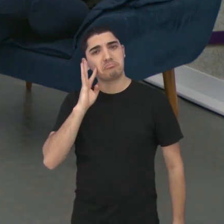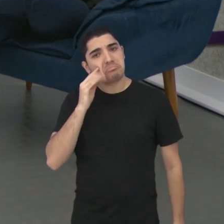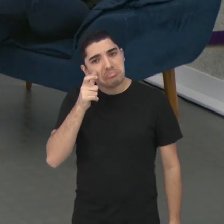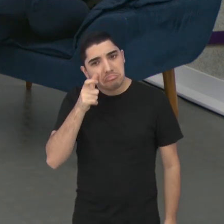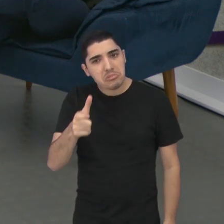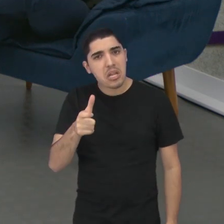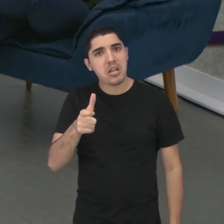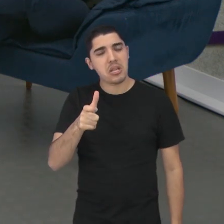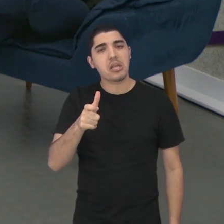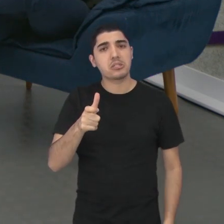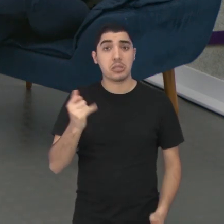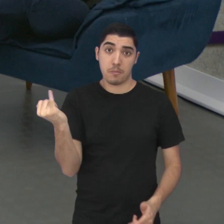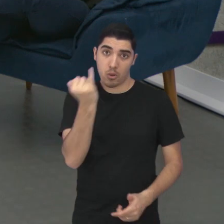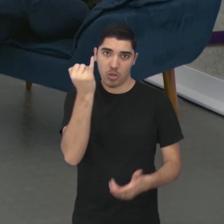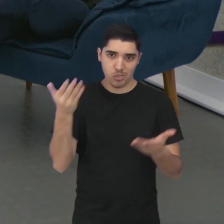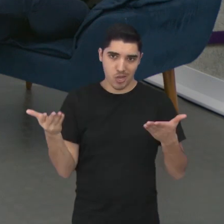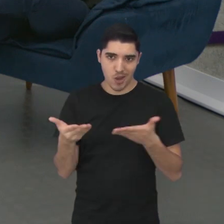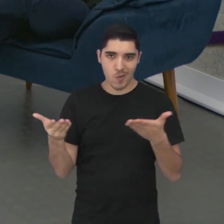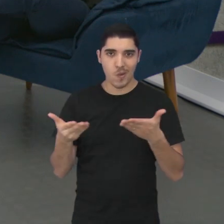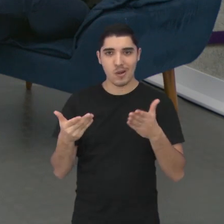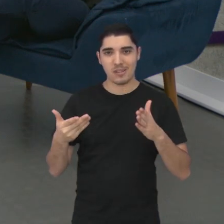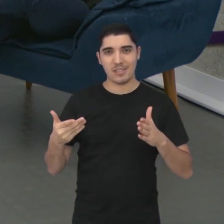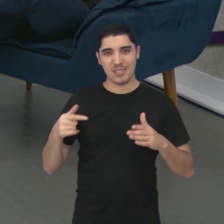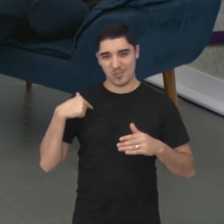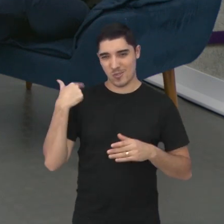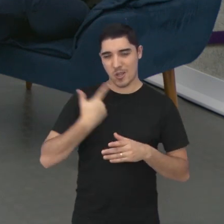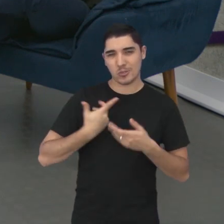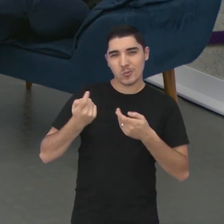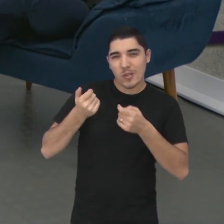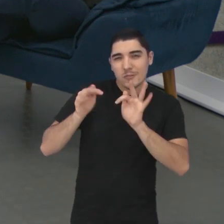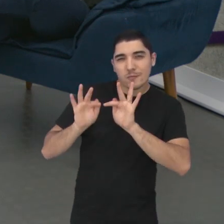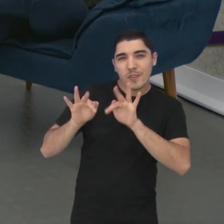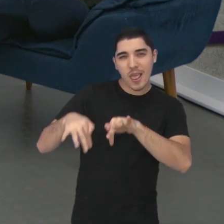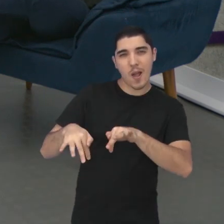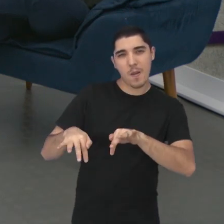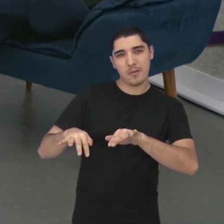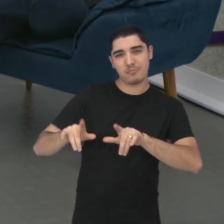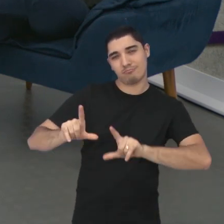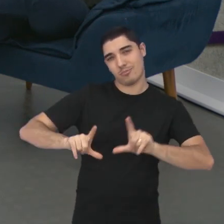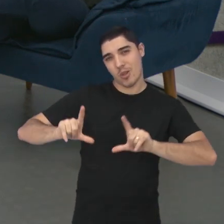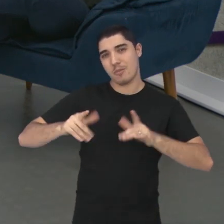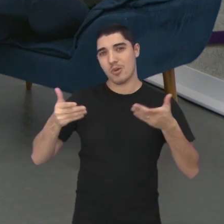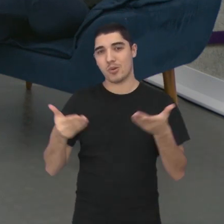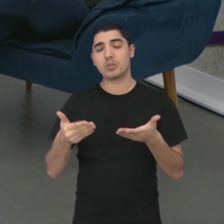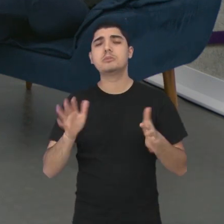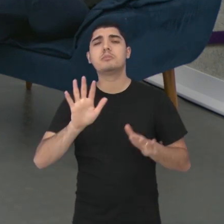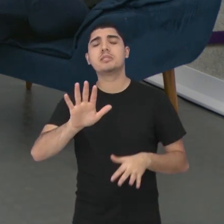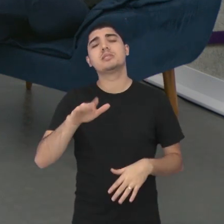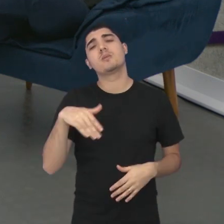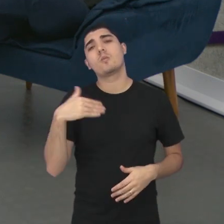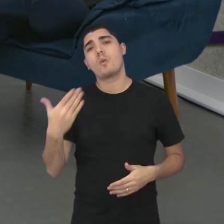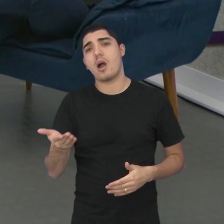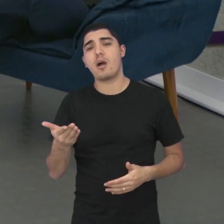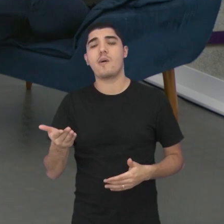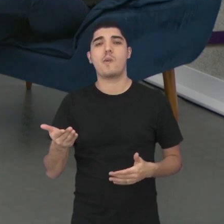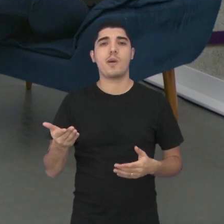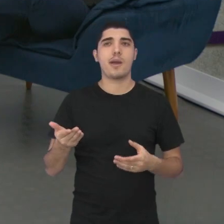também frisar, aproveitando que a gente está aqui no arremate do programa, quais são, né,